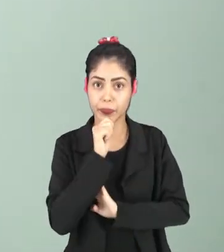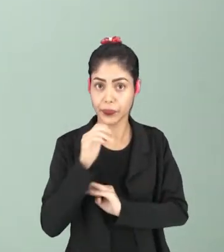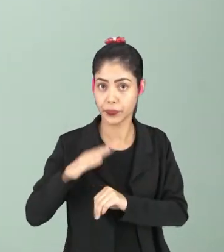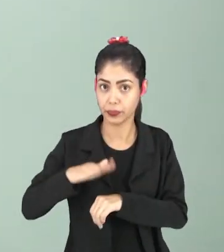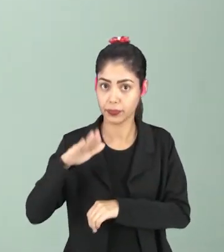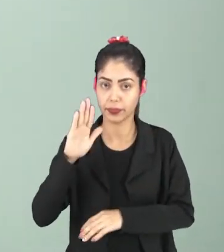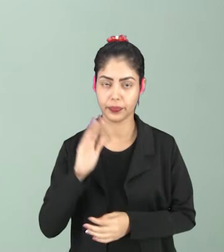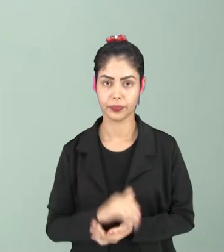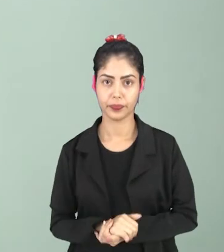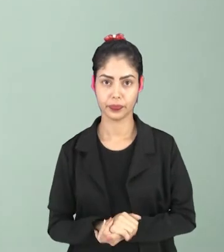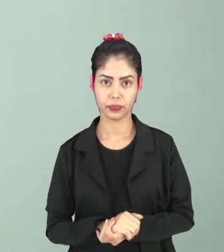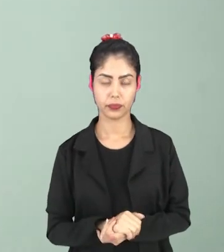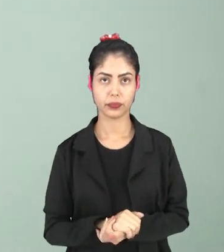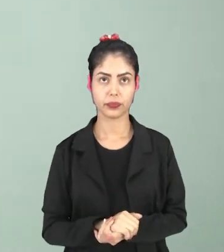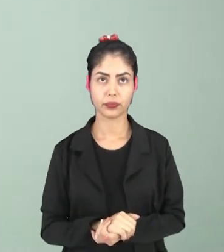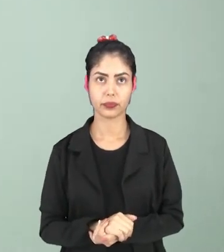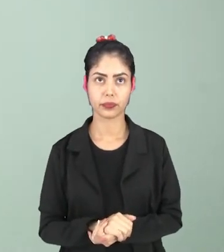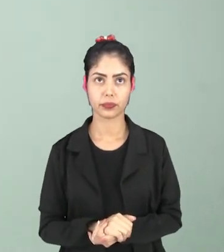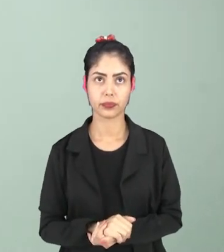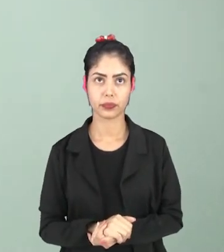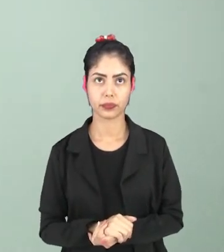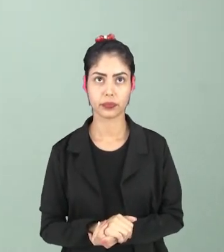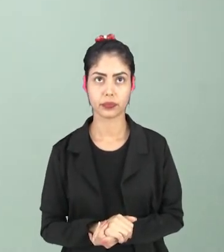do que o resfriamento, tá?